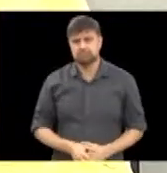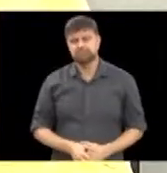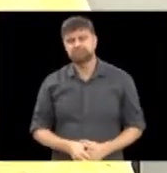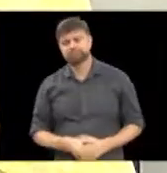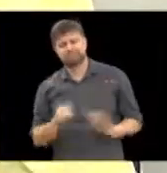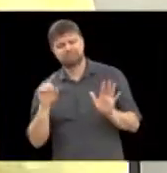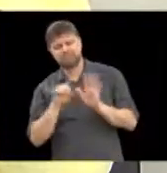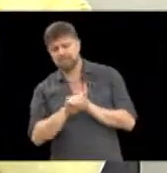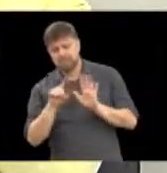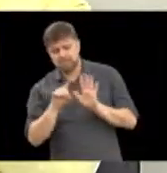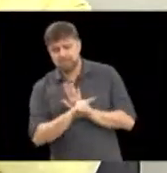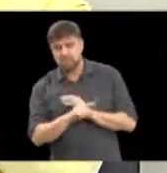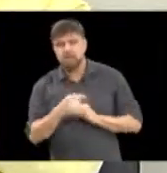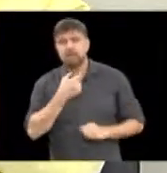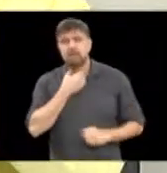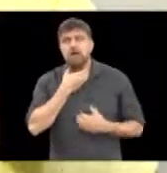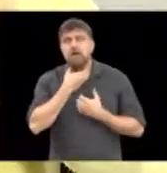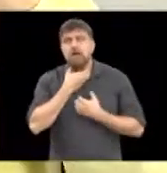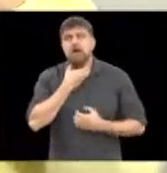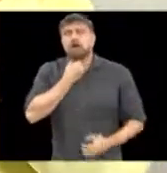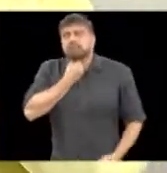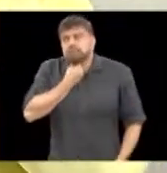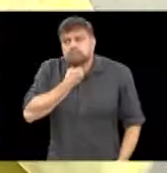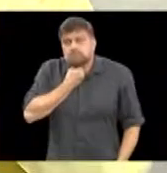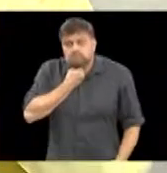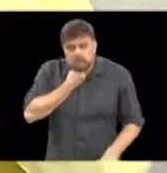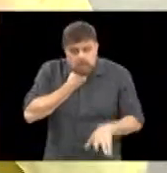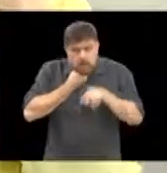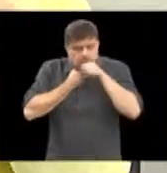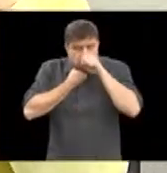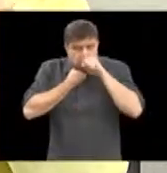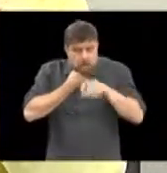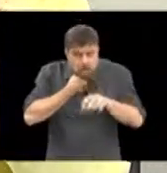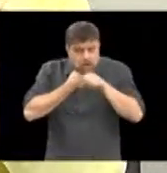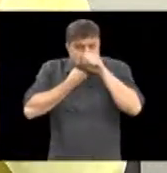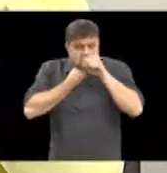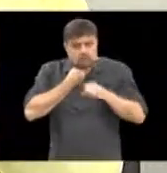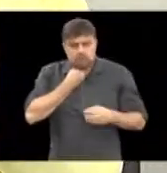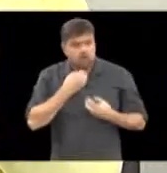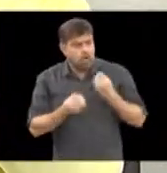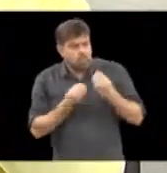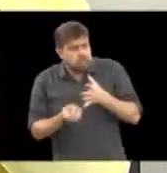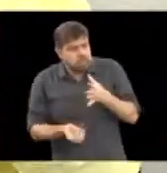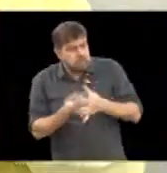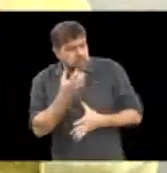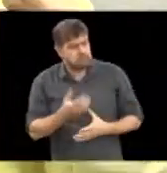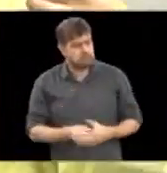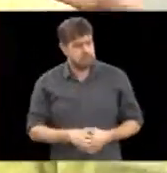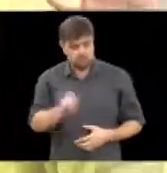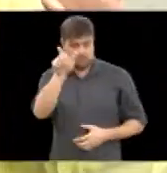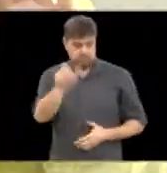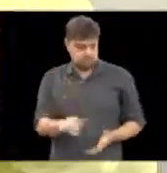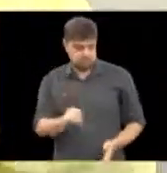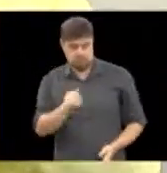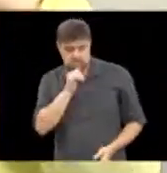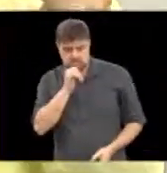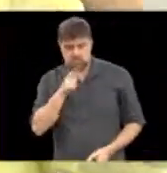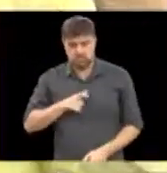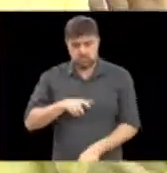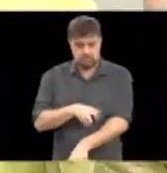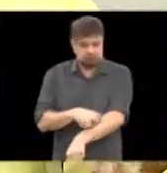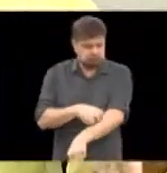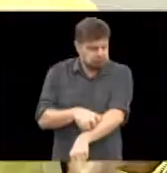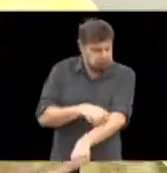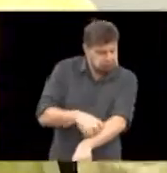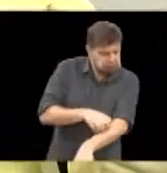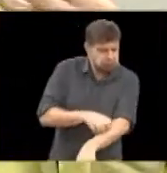Sobre a glote, né? Que ela acaba fechando, é isso? Sim. Como é que funciona? Como é que é o mecanismo? A pessoa, por exemplo, tem alergia